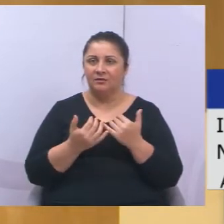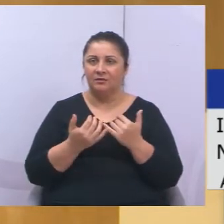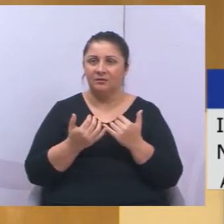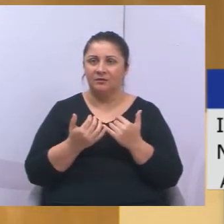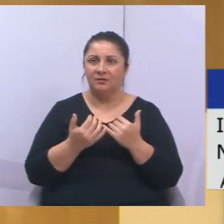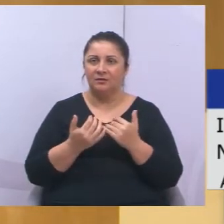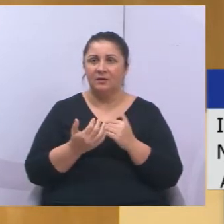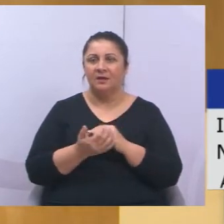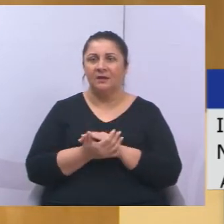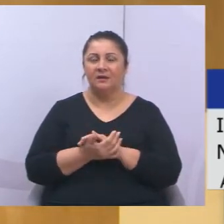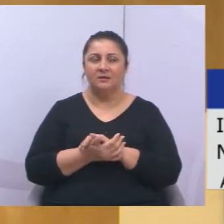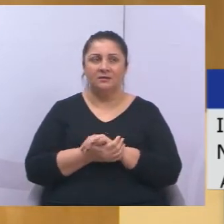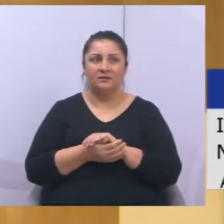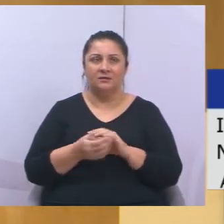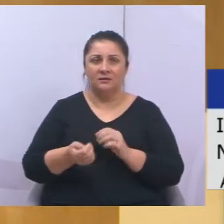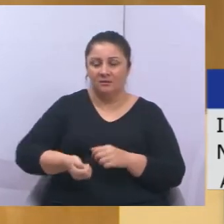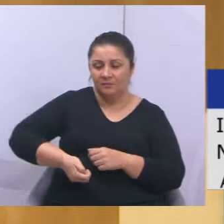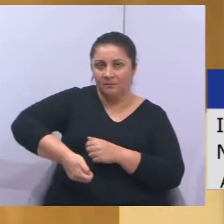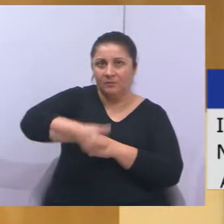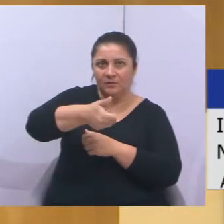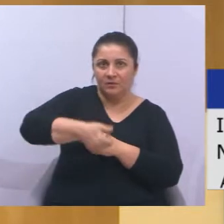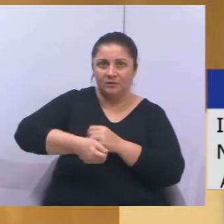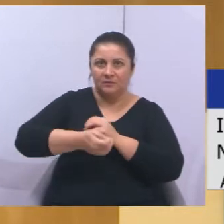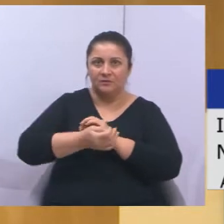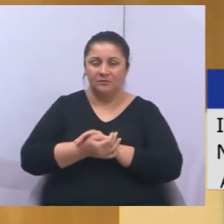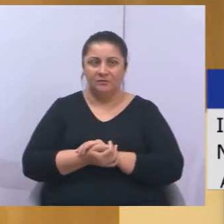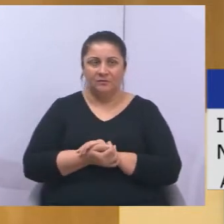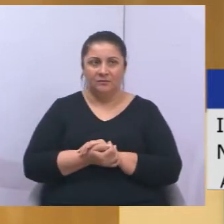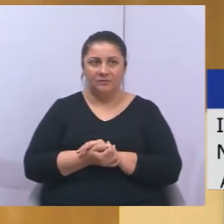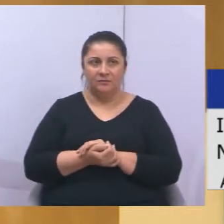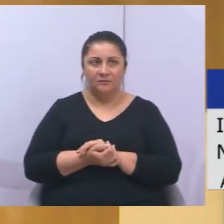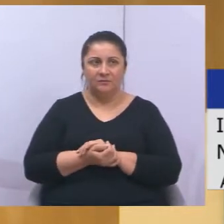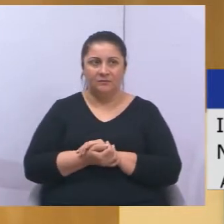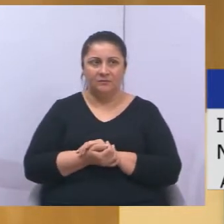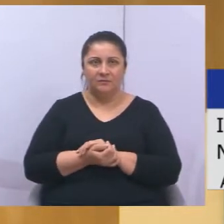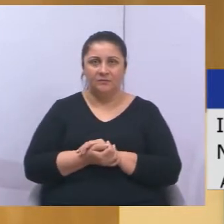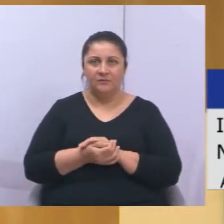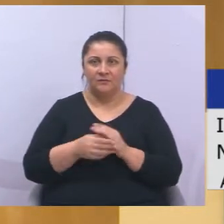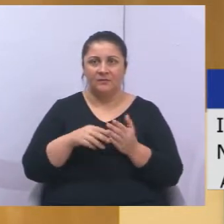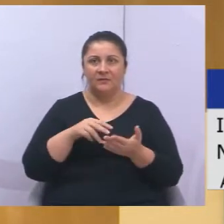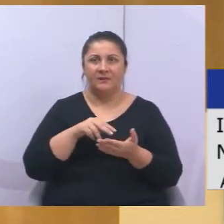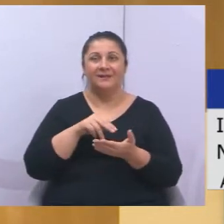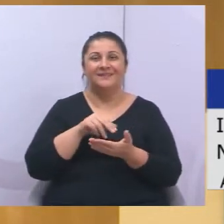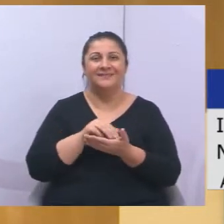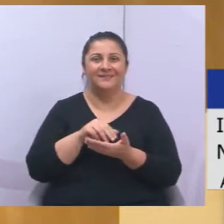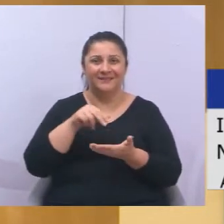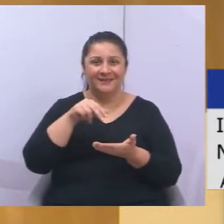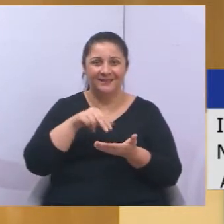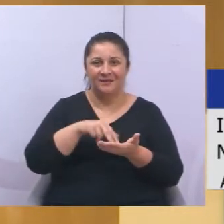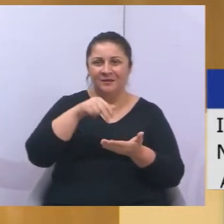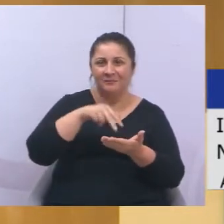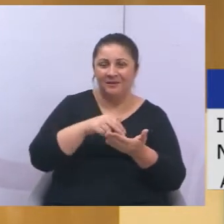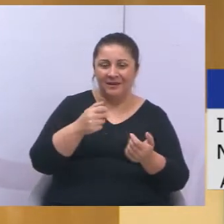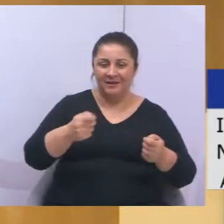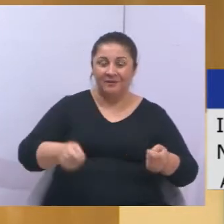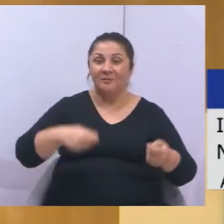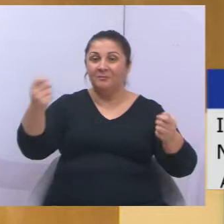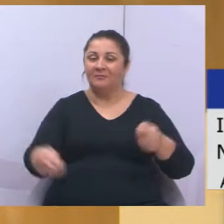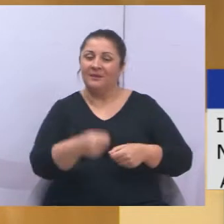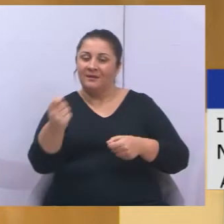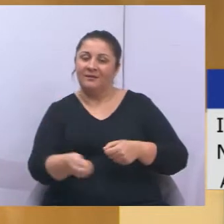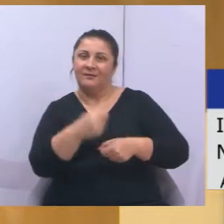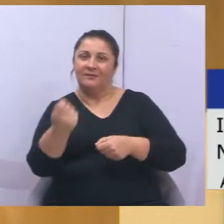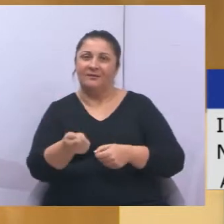taco? Bolinha de gude? Pulou uma amarelinha, as mulheres? Pulou corda?